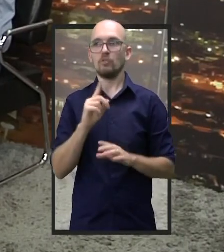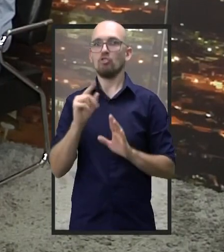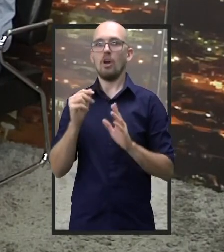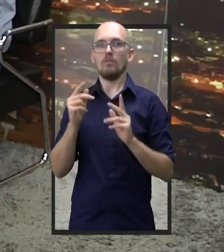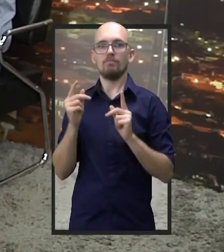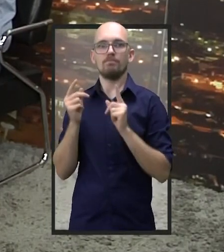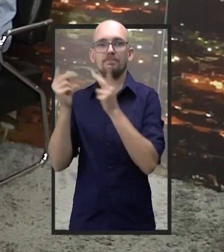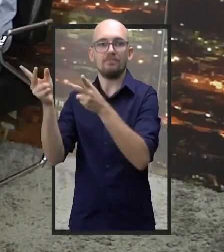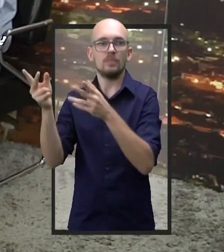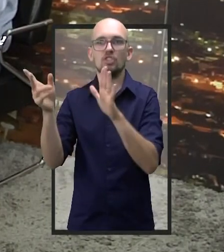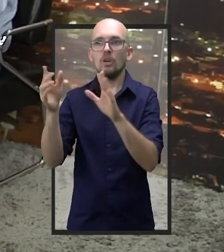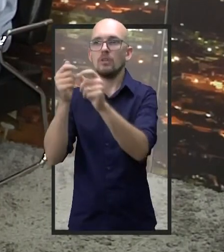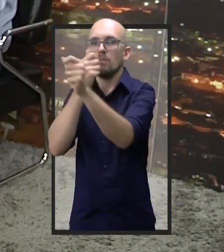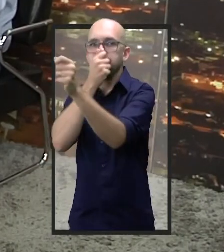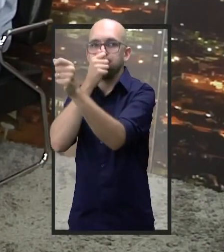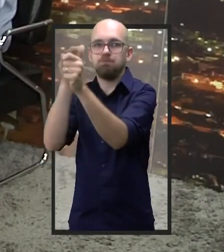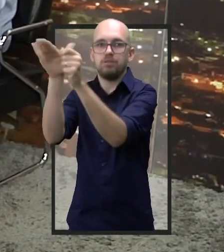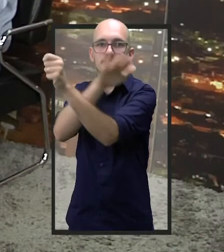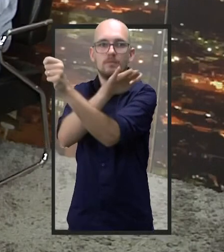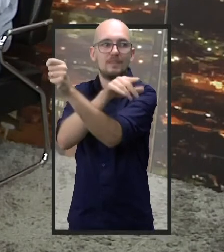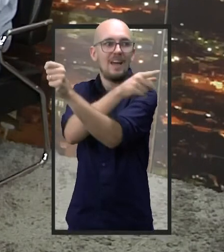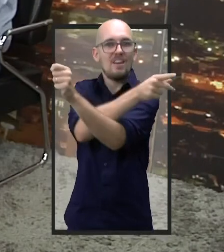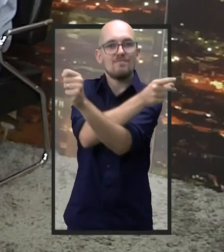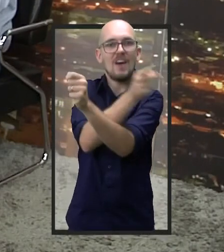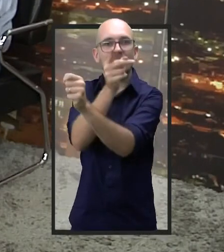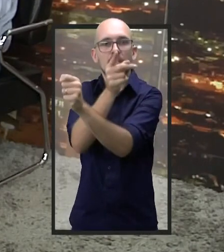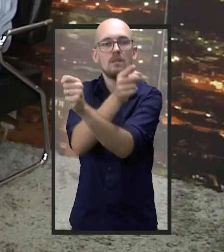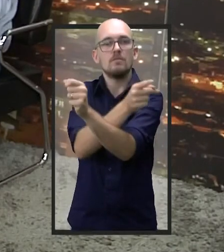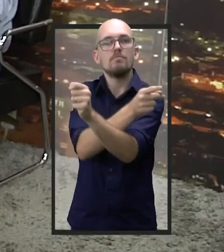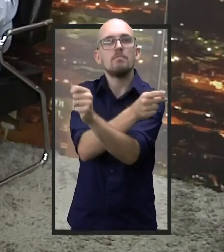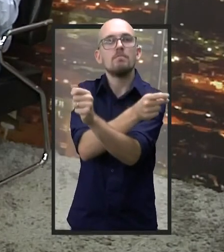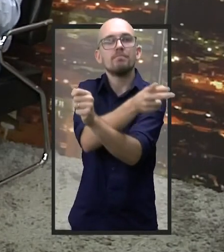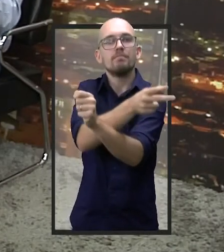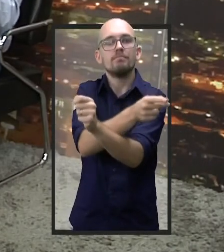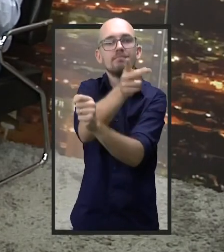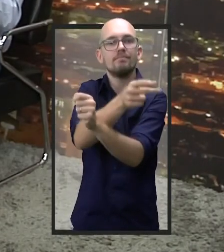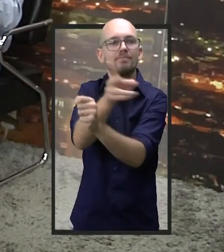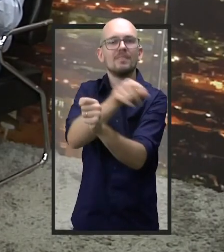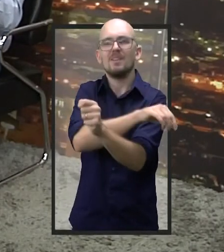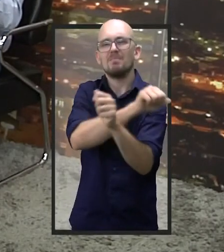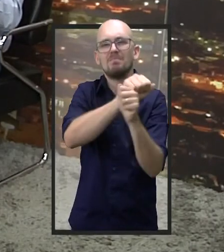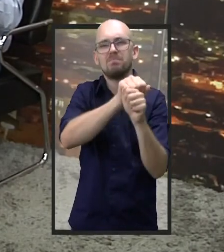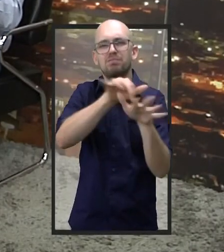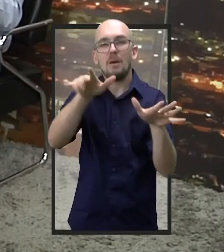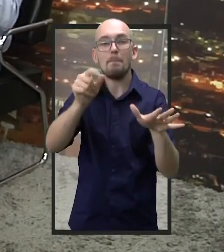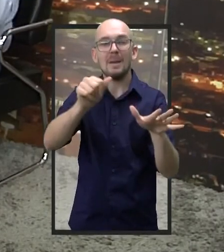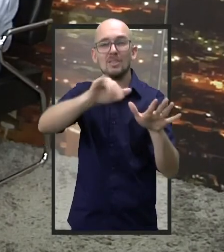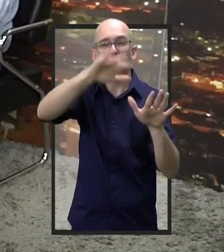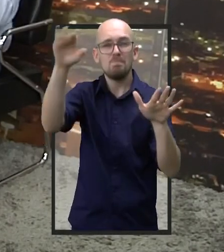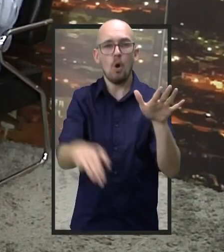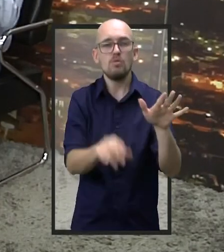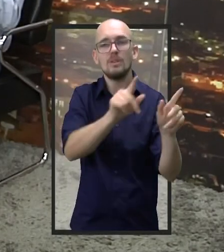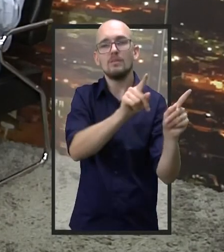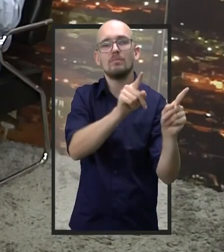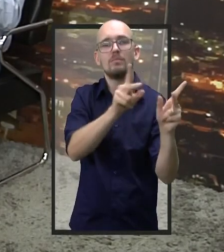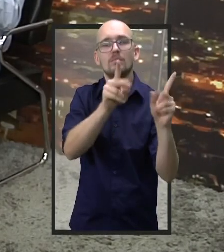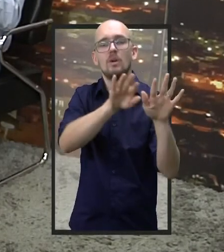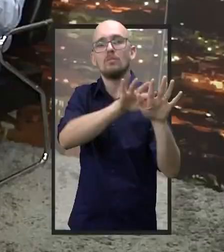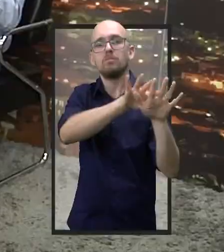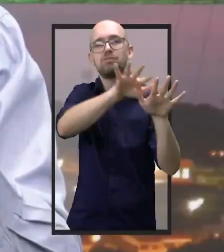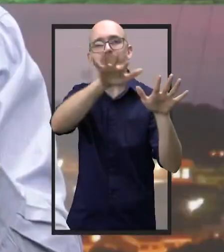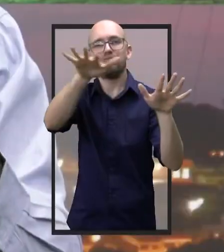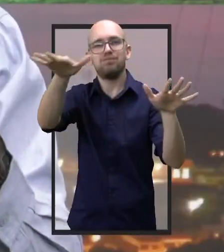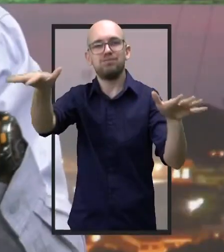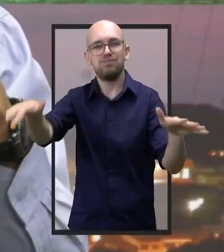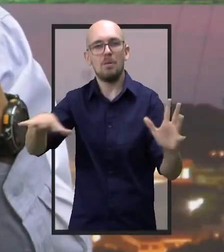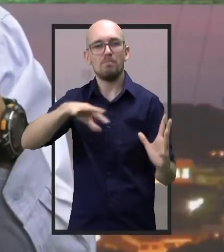não cabe mais lá dentro, ele exporta. Na hora que exporta, faz um estrago danado no mercado. Acaba inflacionando o mercado global. Por